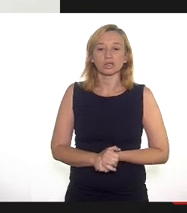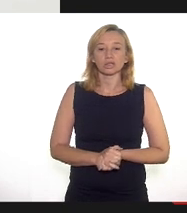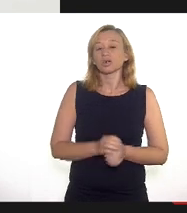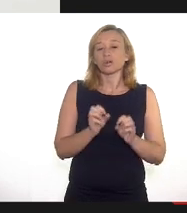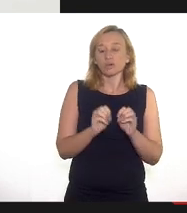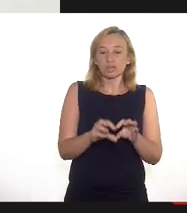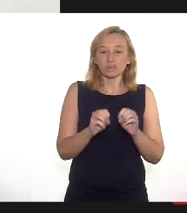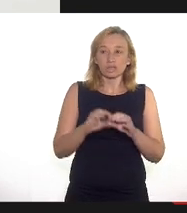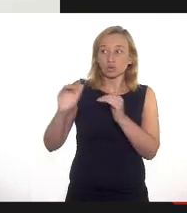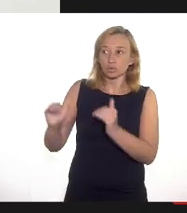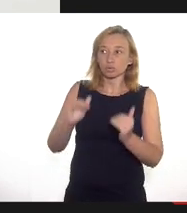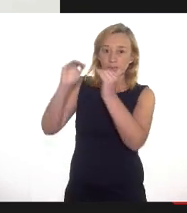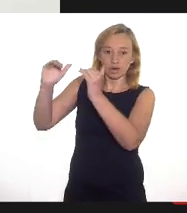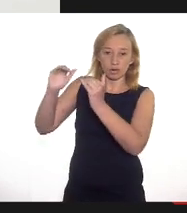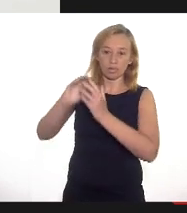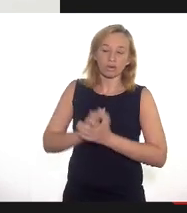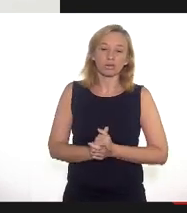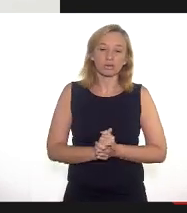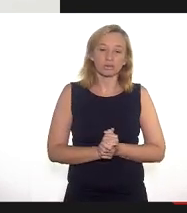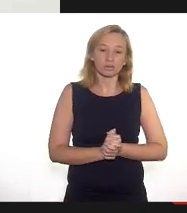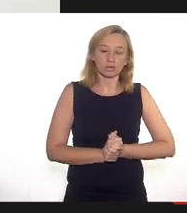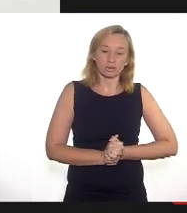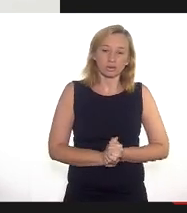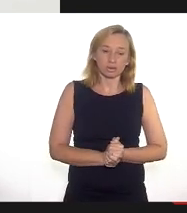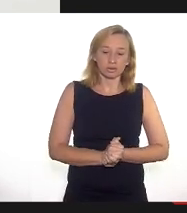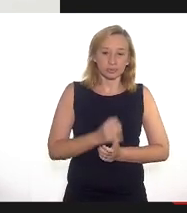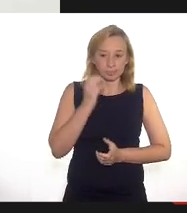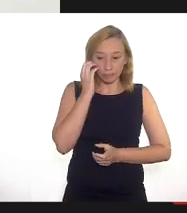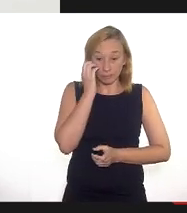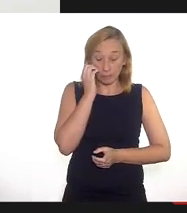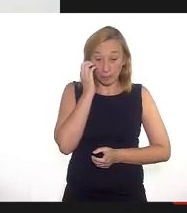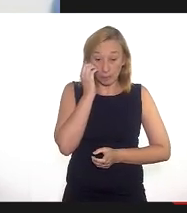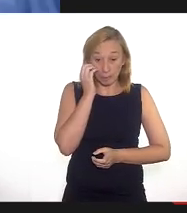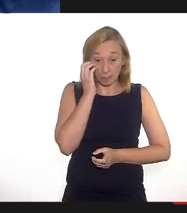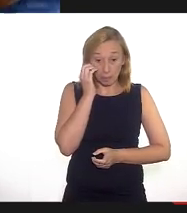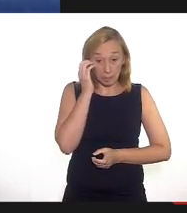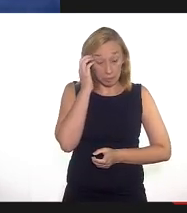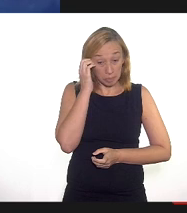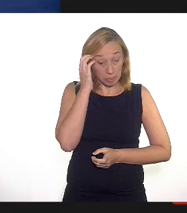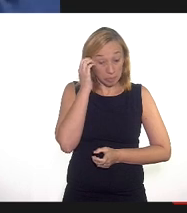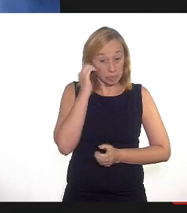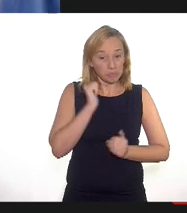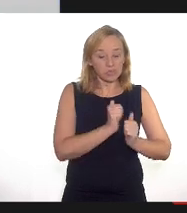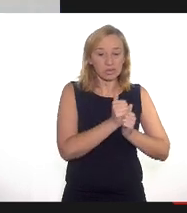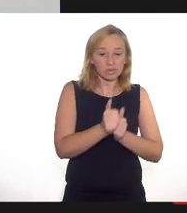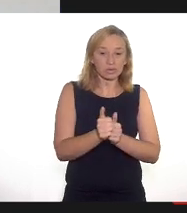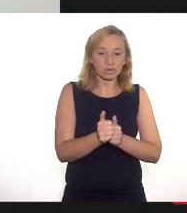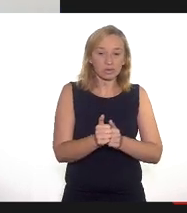ensino superior fosse dos nossos segmentos, fosse aquele